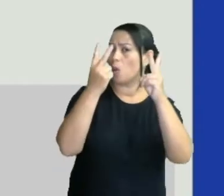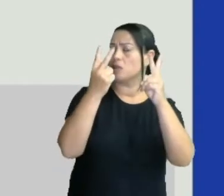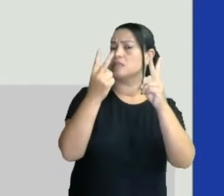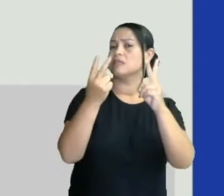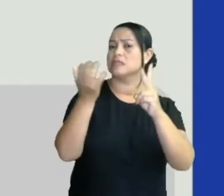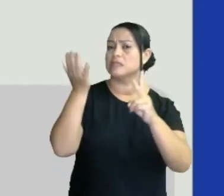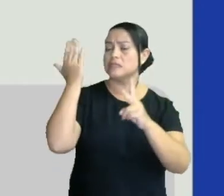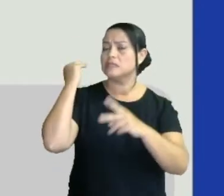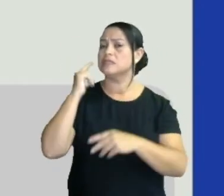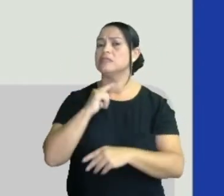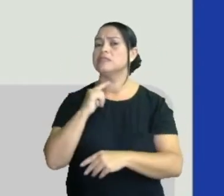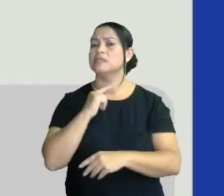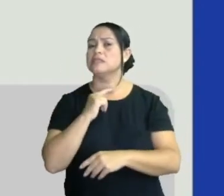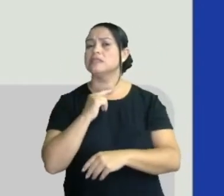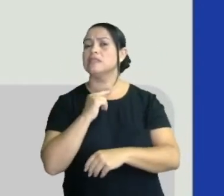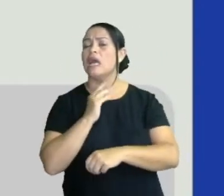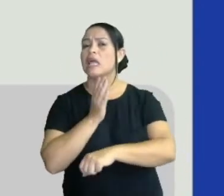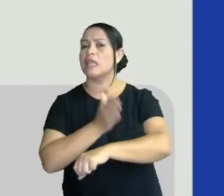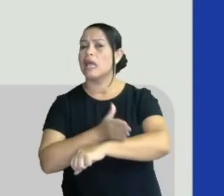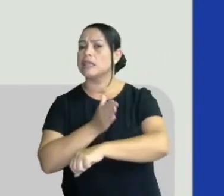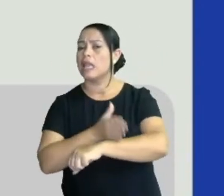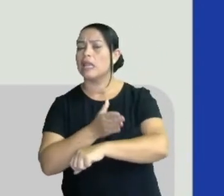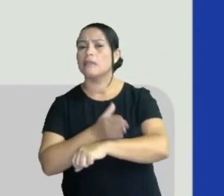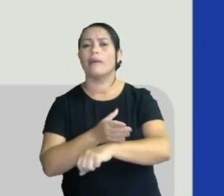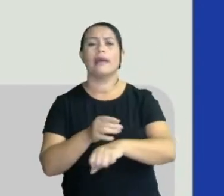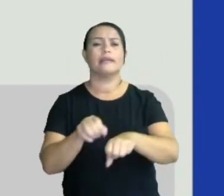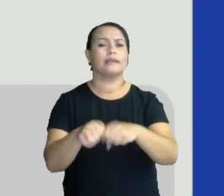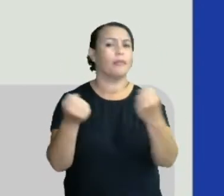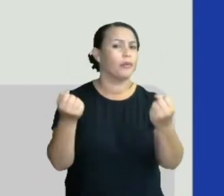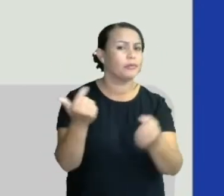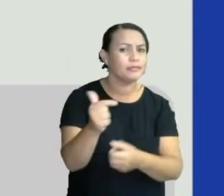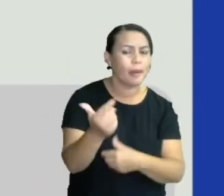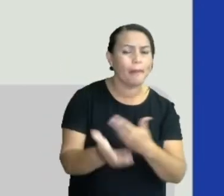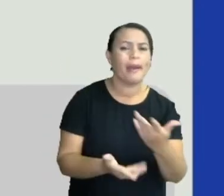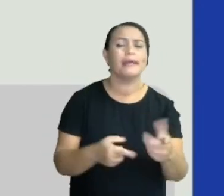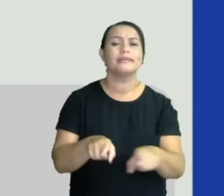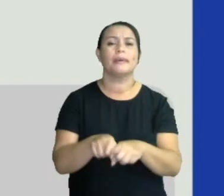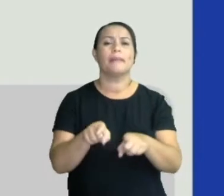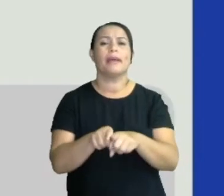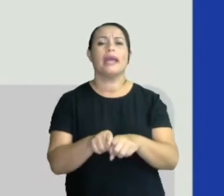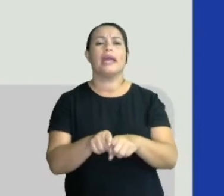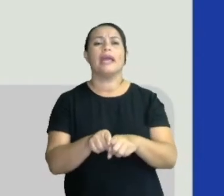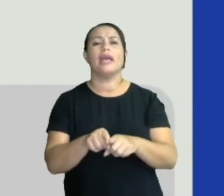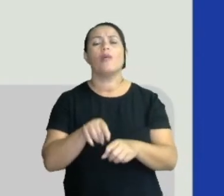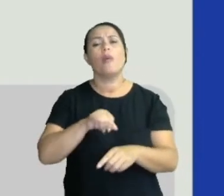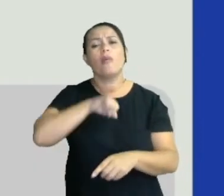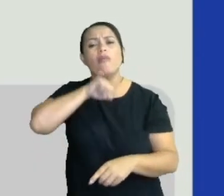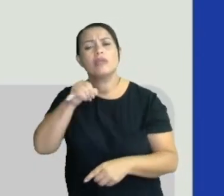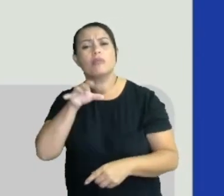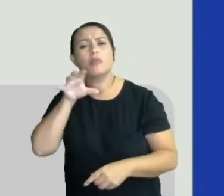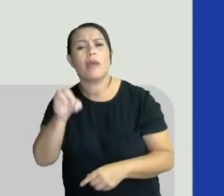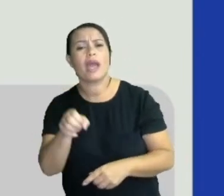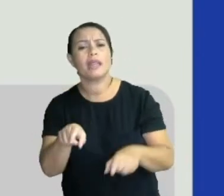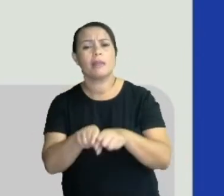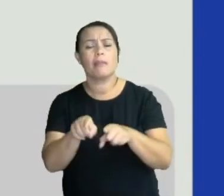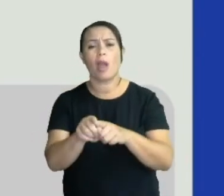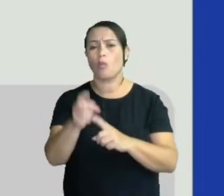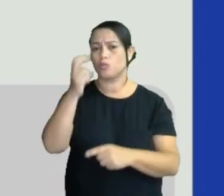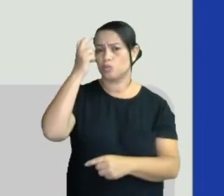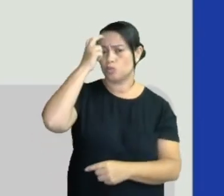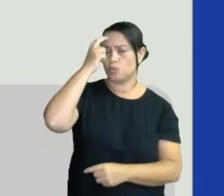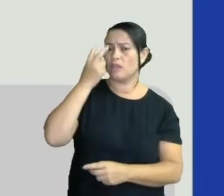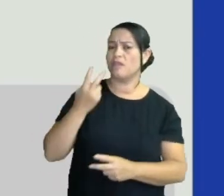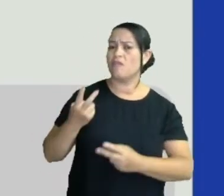se tinha na Idade Média, o resgate de cultura da antiguidade que